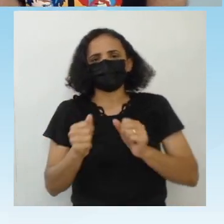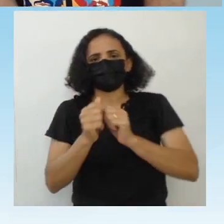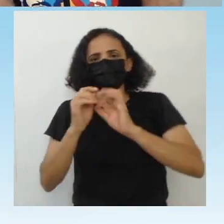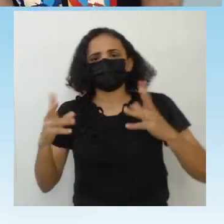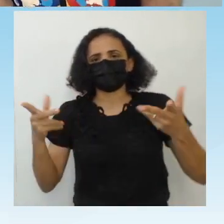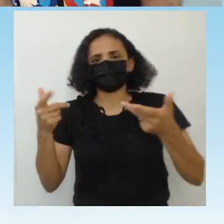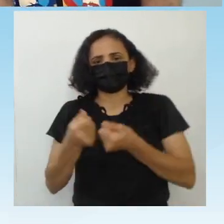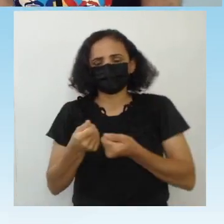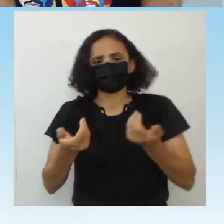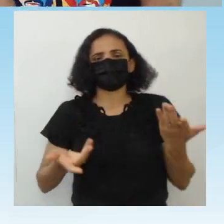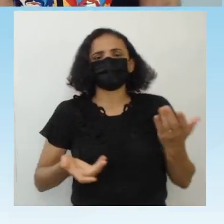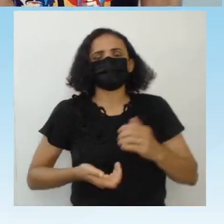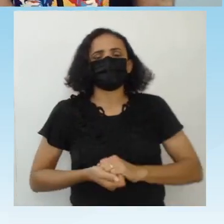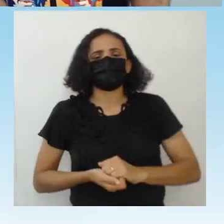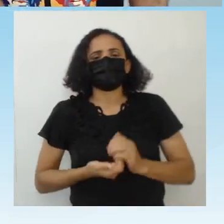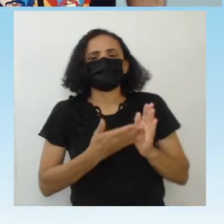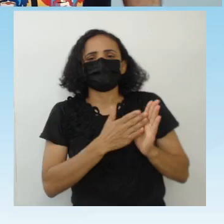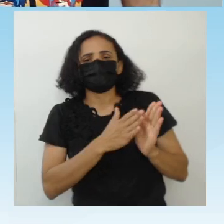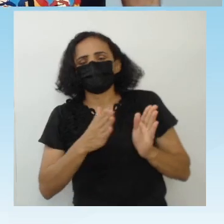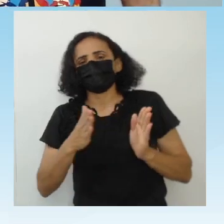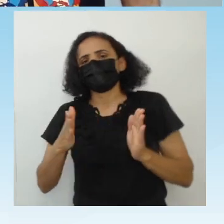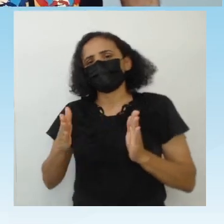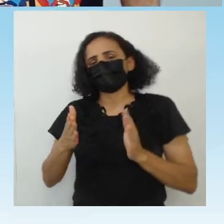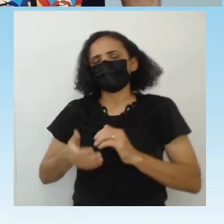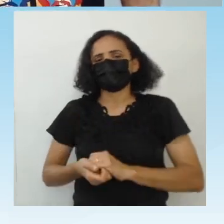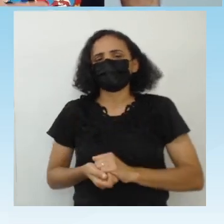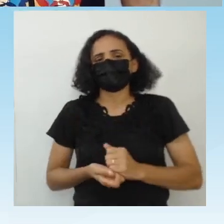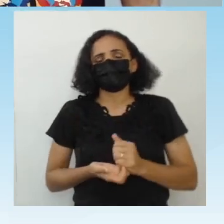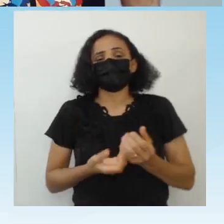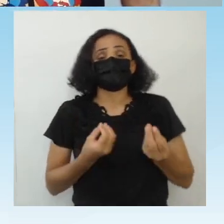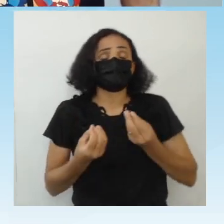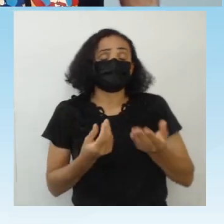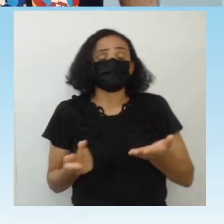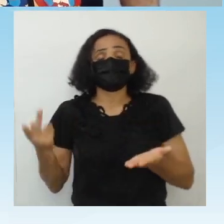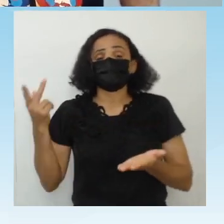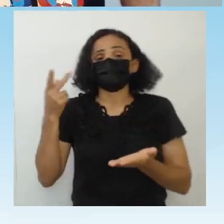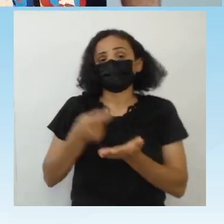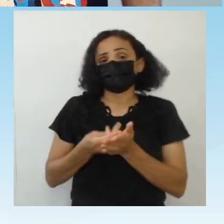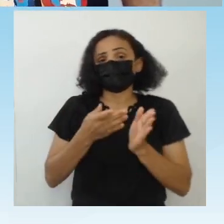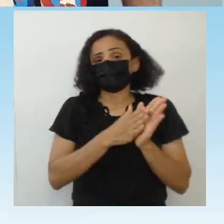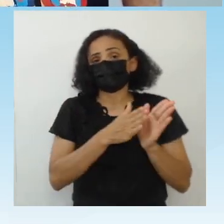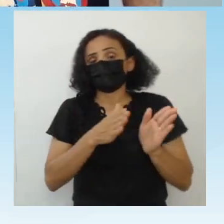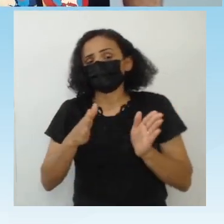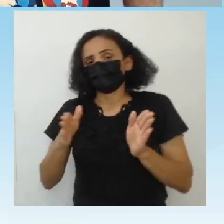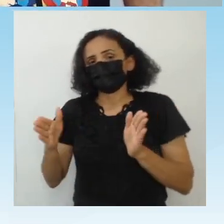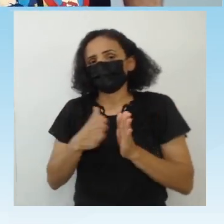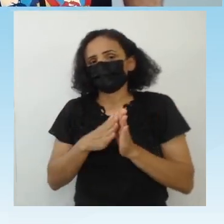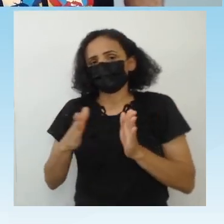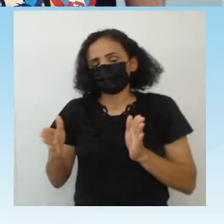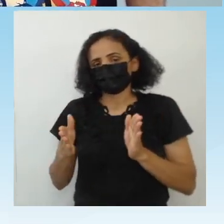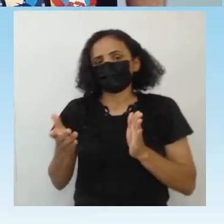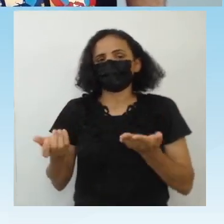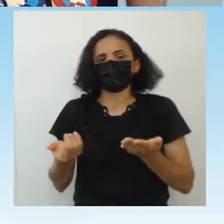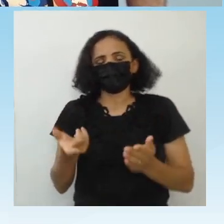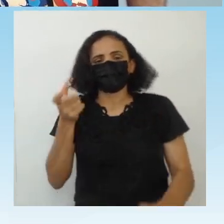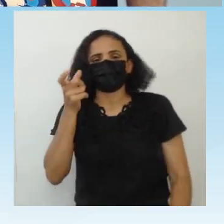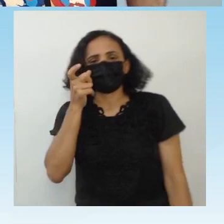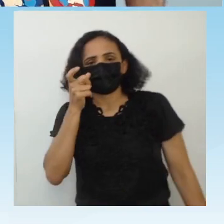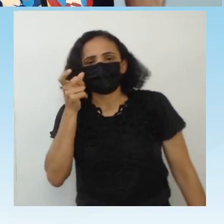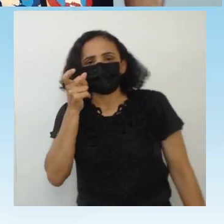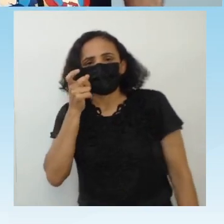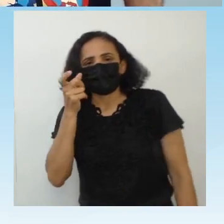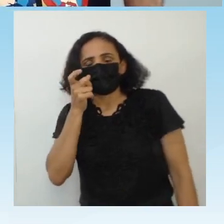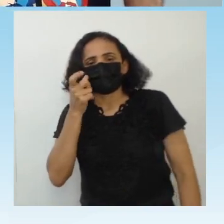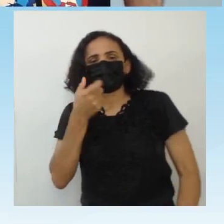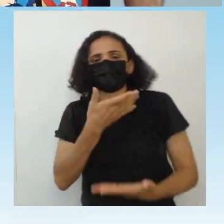exposição de arte moderna. E o Villa-Lobos inclusive teve um incidente interessante, que ele estava com o pé